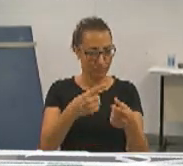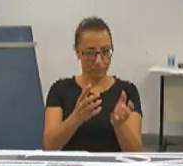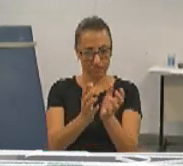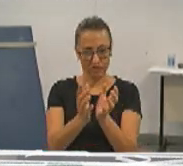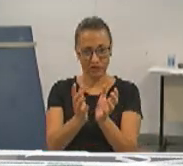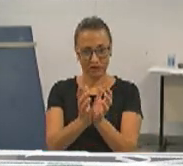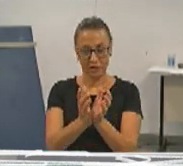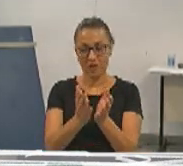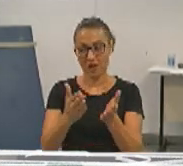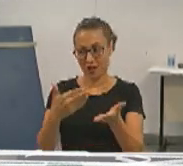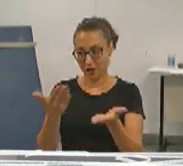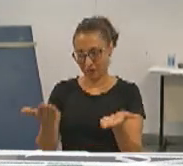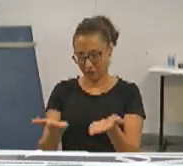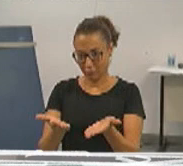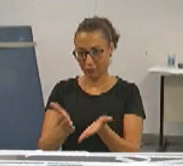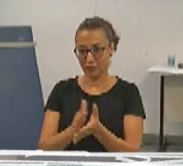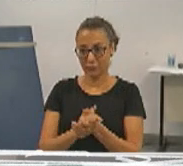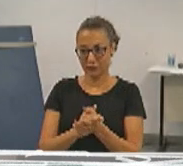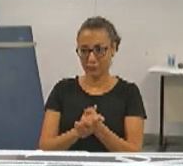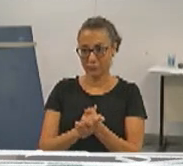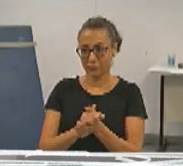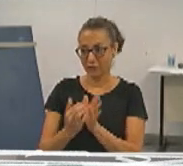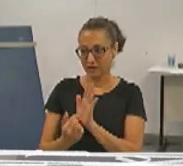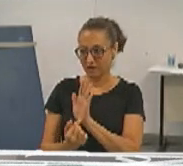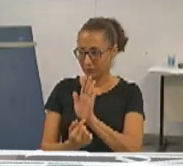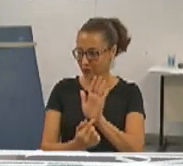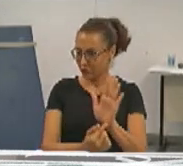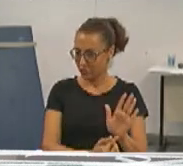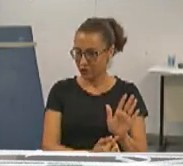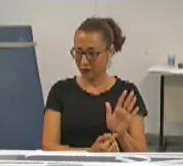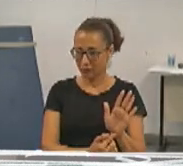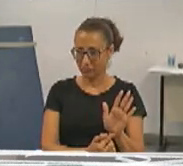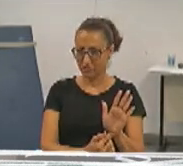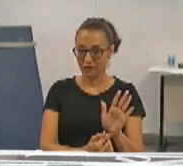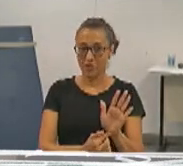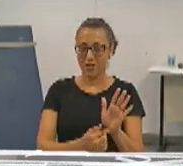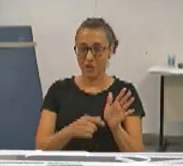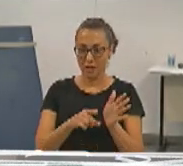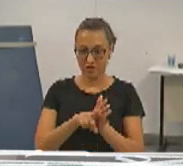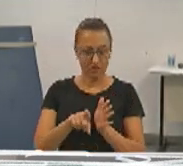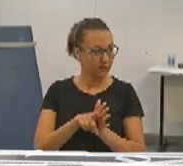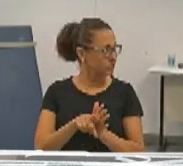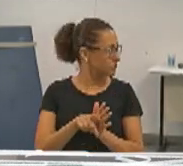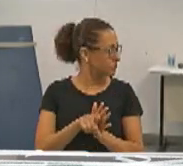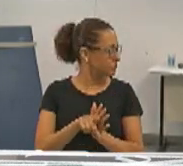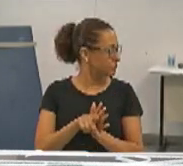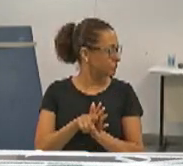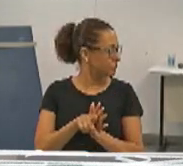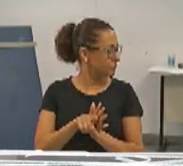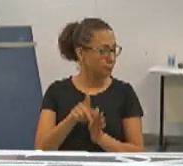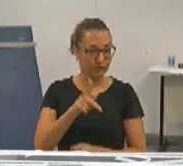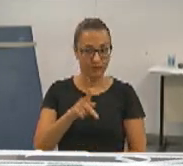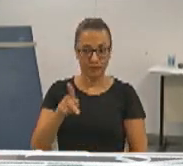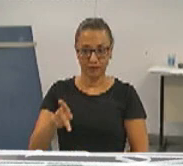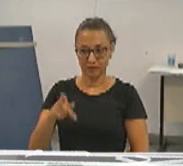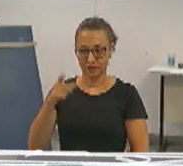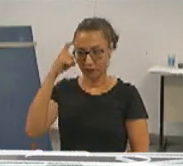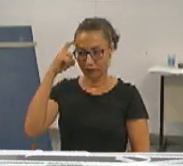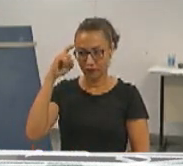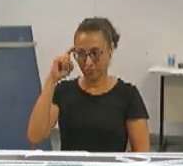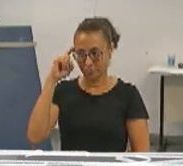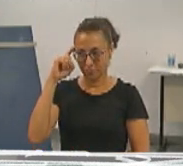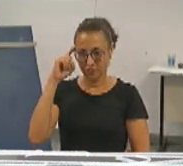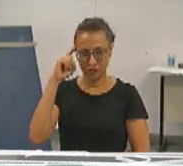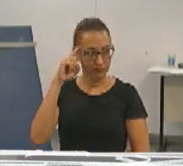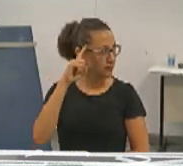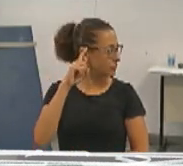Essa rodada ela indicará a necessidade de fazer perguntas à professora. Professora Liane. Eu